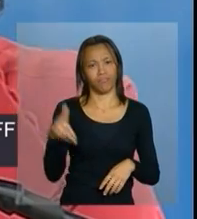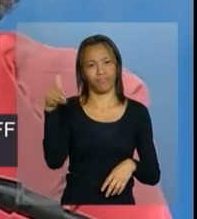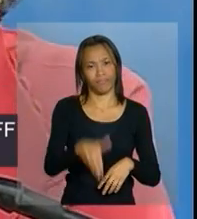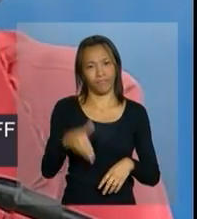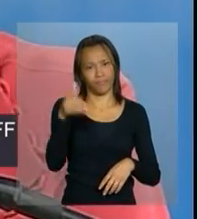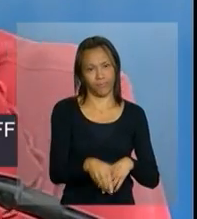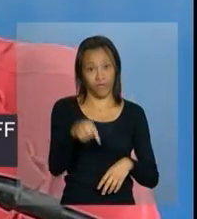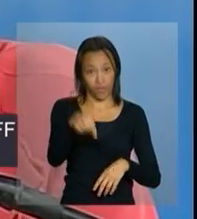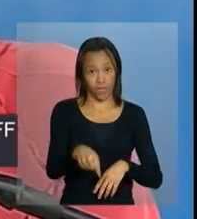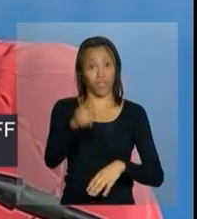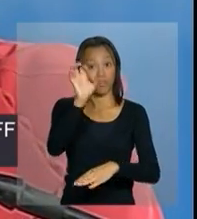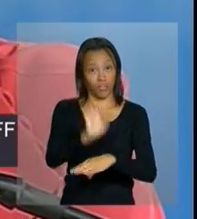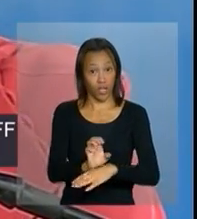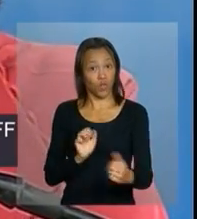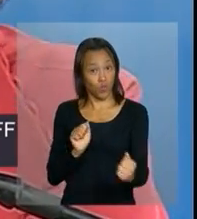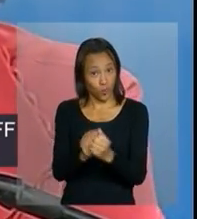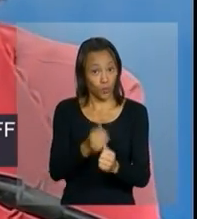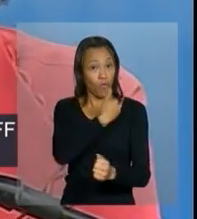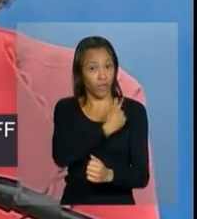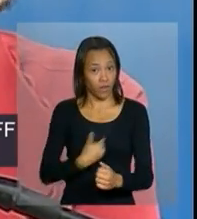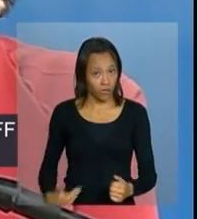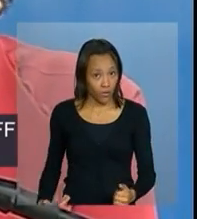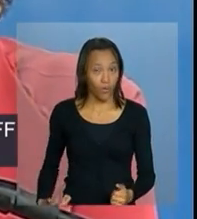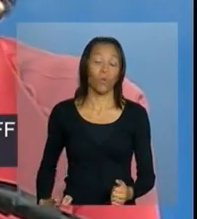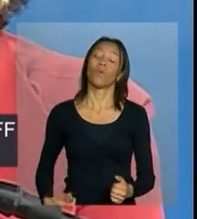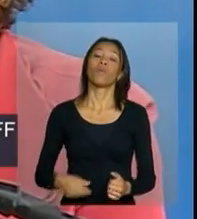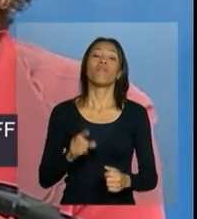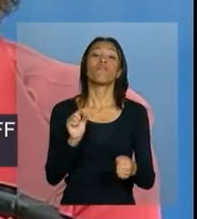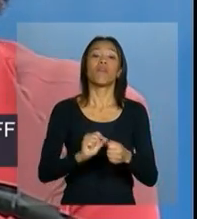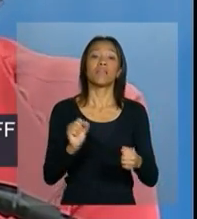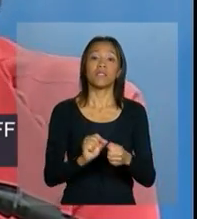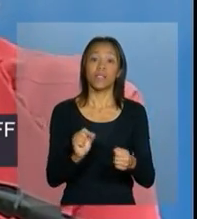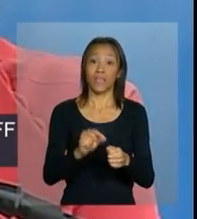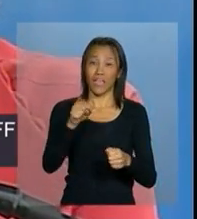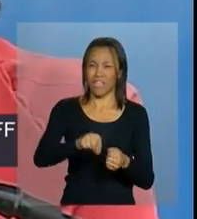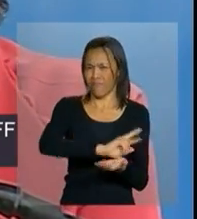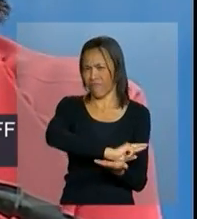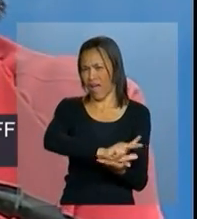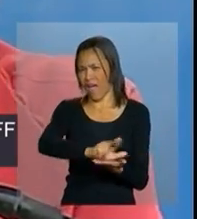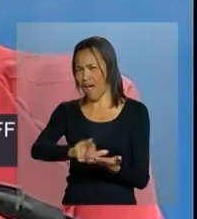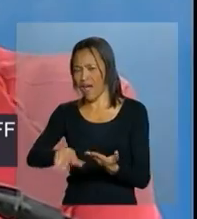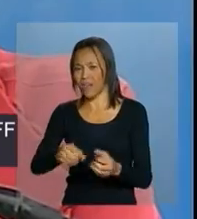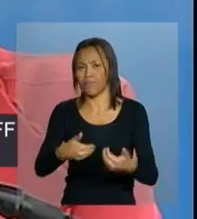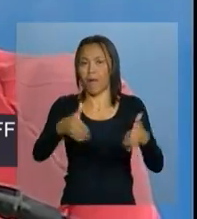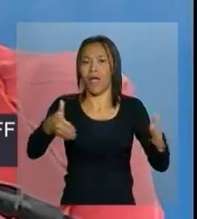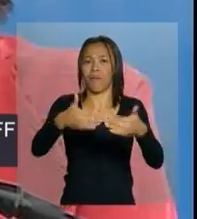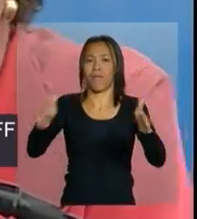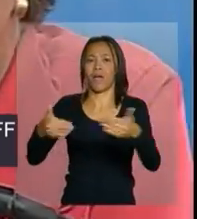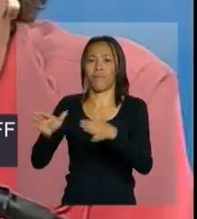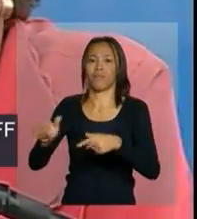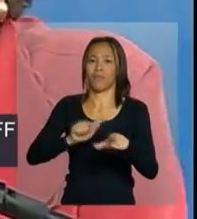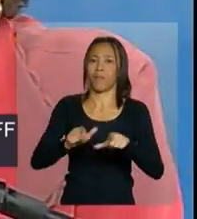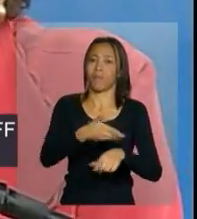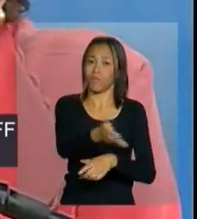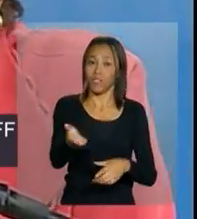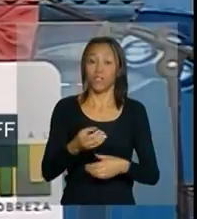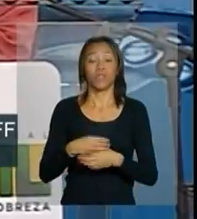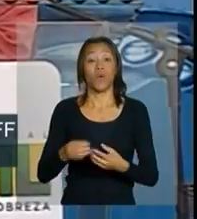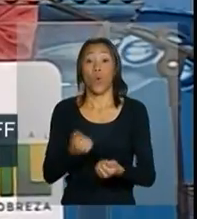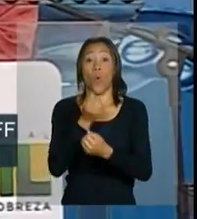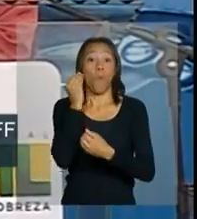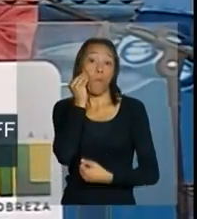sistematicamente com Jacques Wagner fazer uma série de obras para vocês. Um beijo